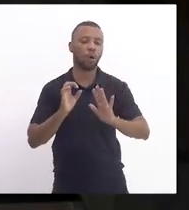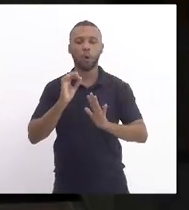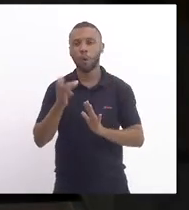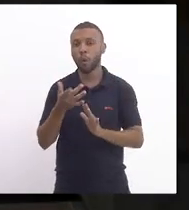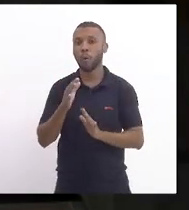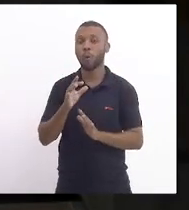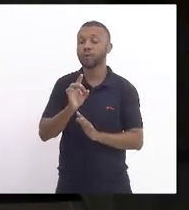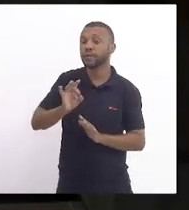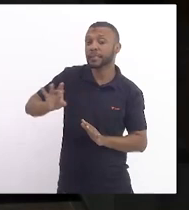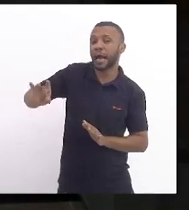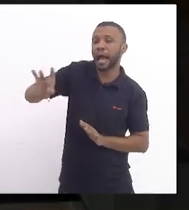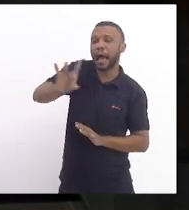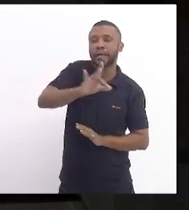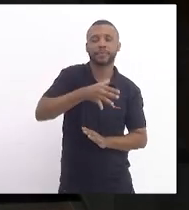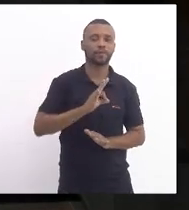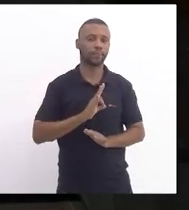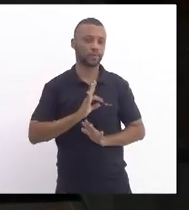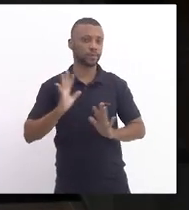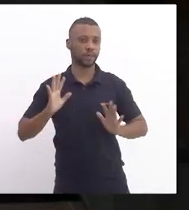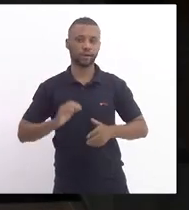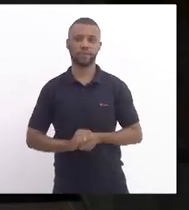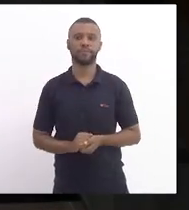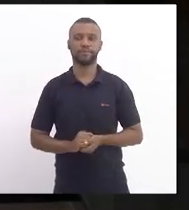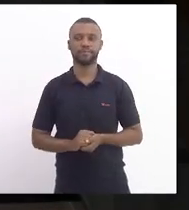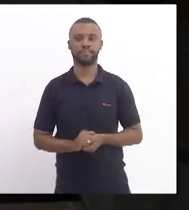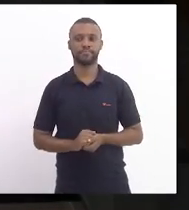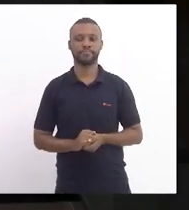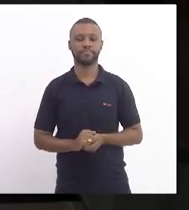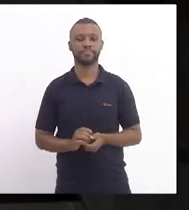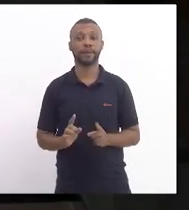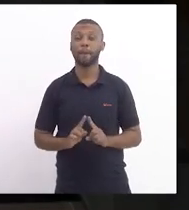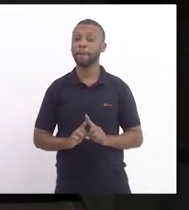sugestões individuais mas